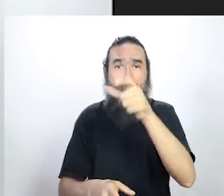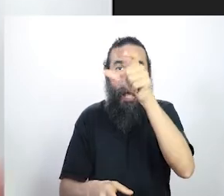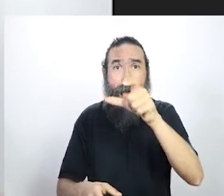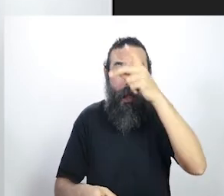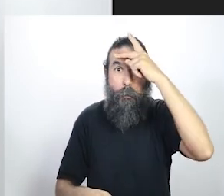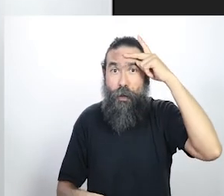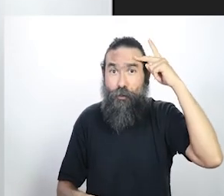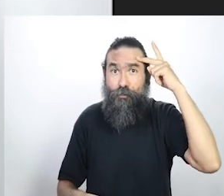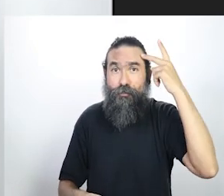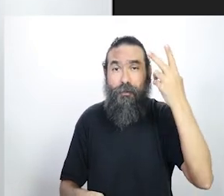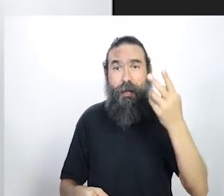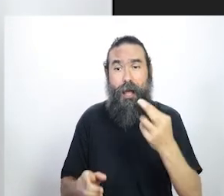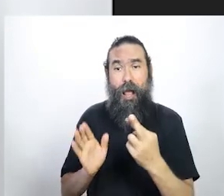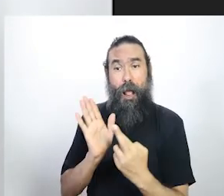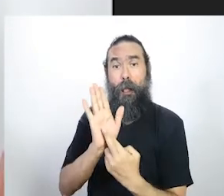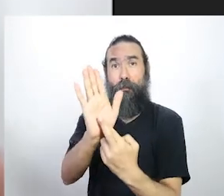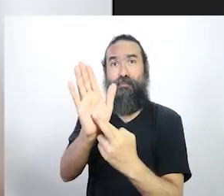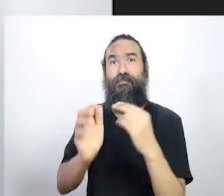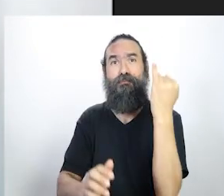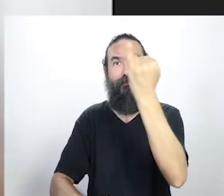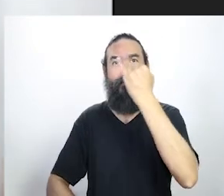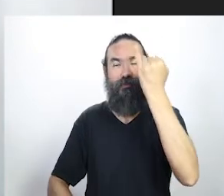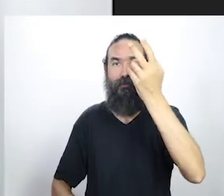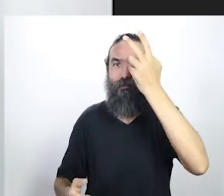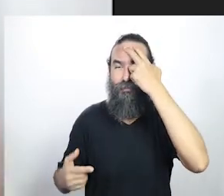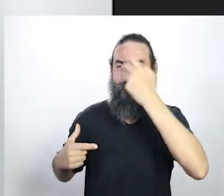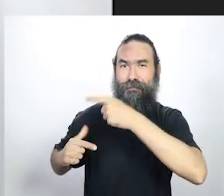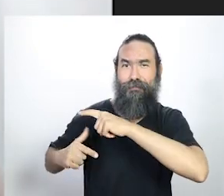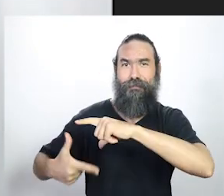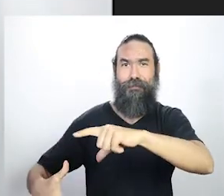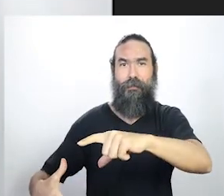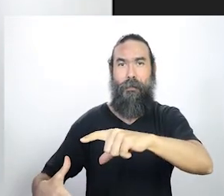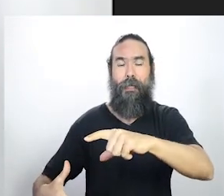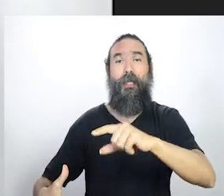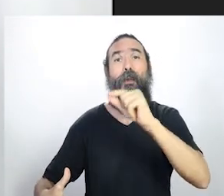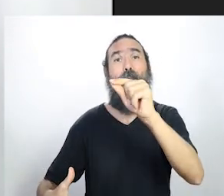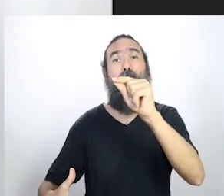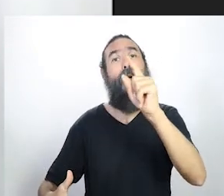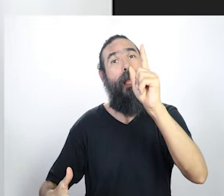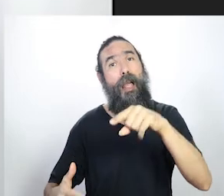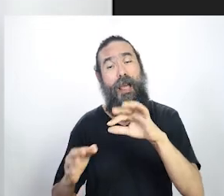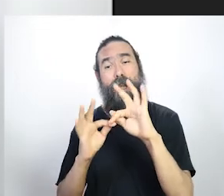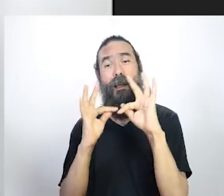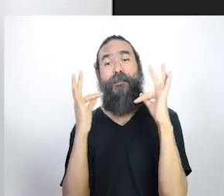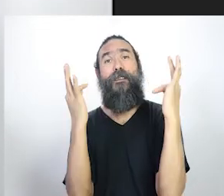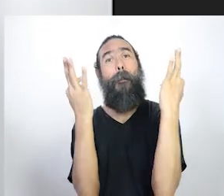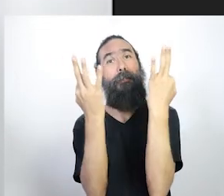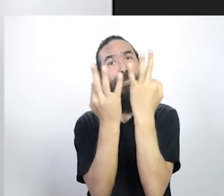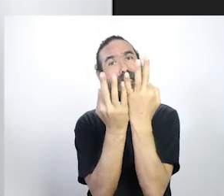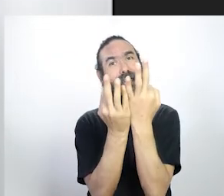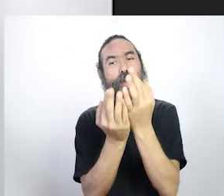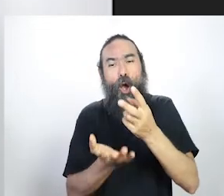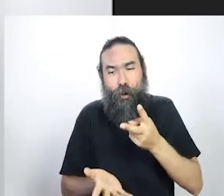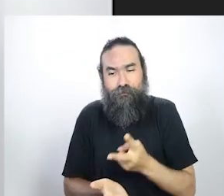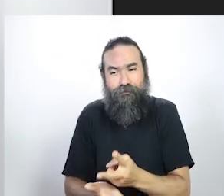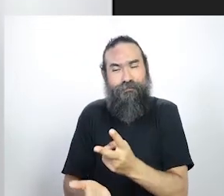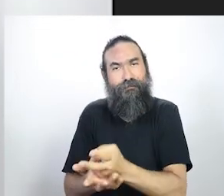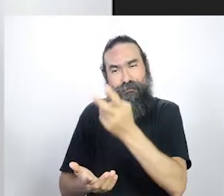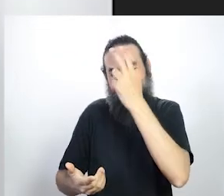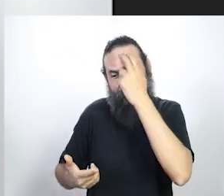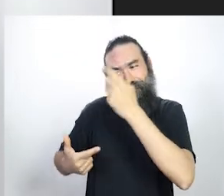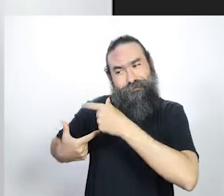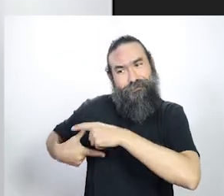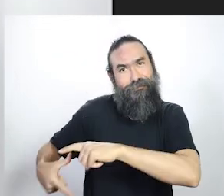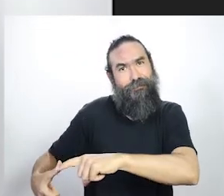Antigamente era muito só frequentada por familiares desses núcleos, né? Depois do encontro de